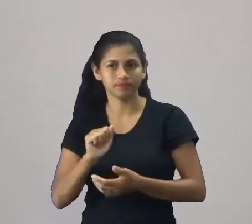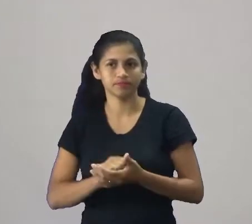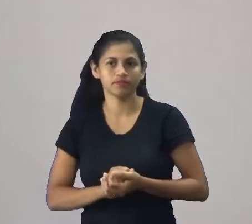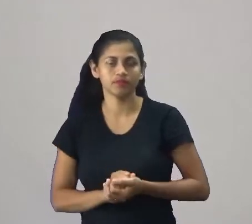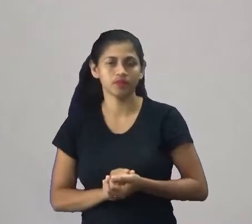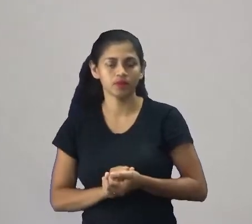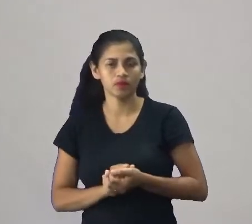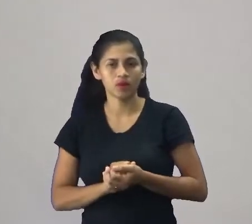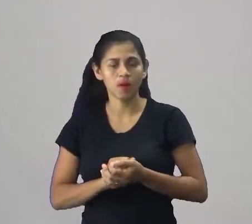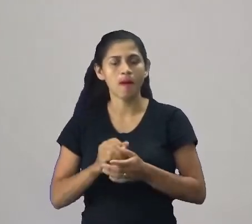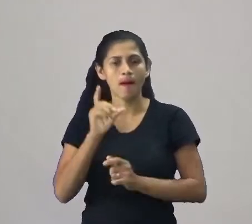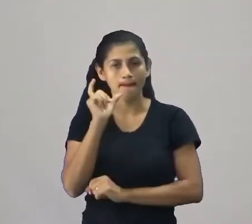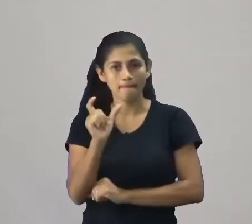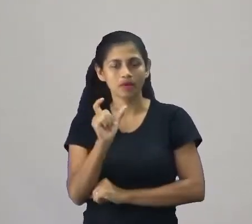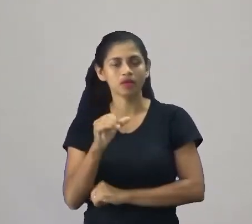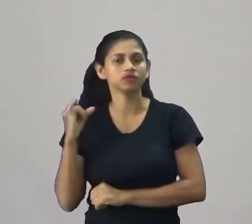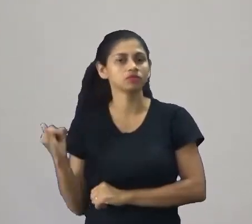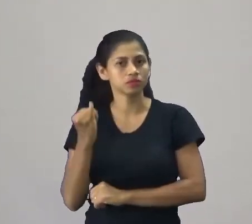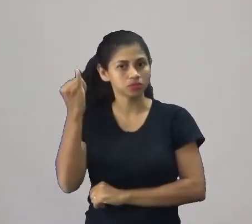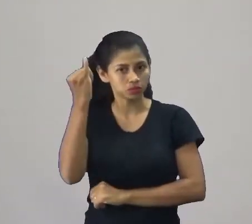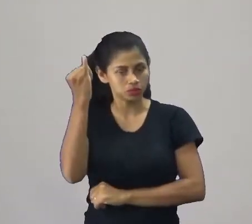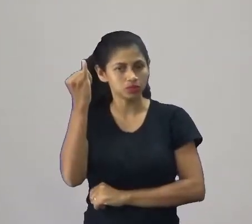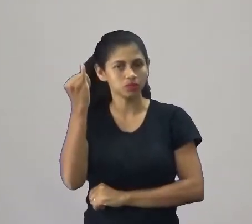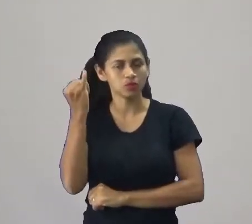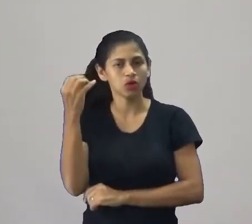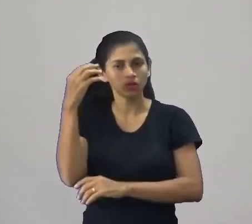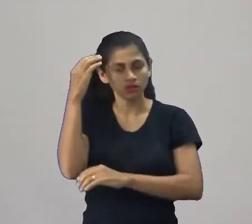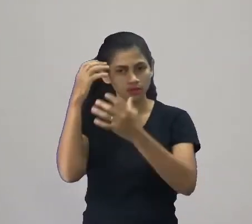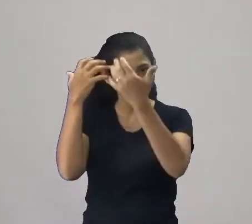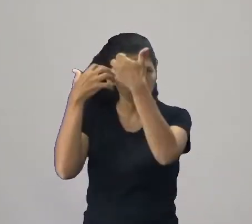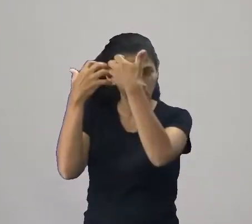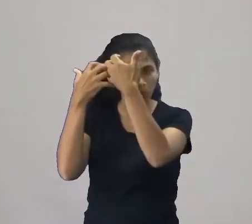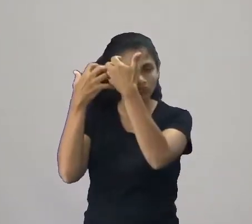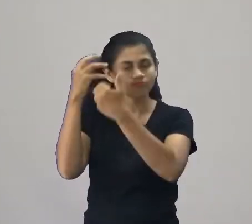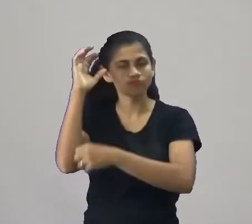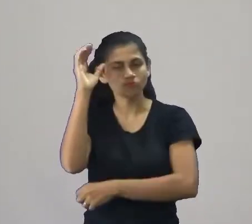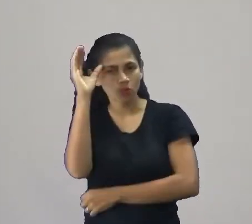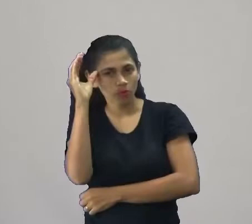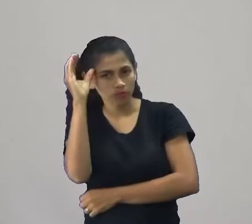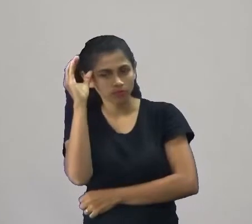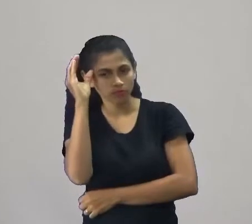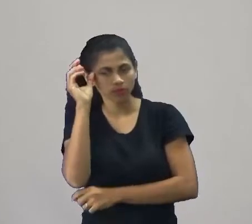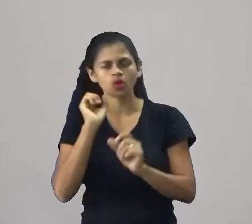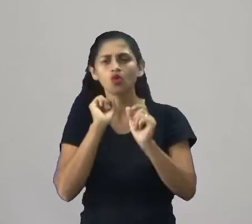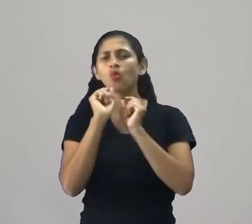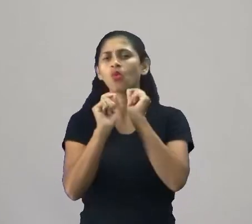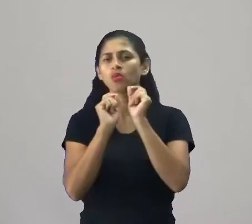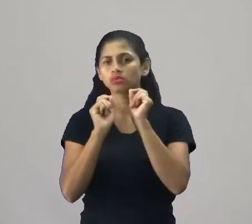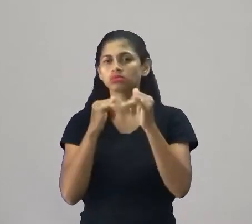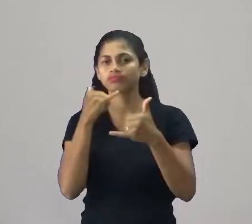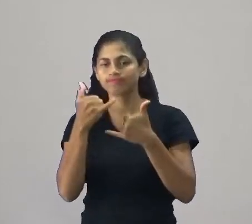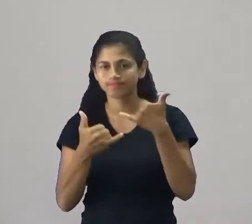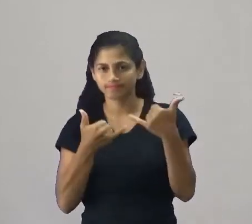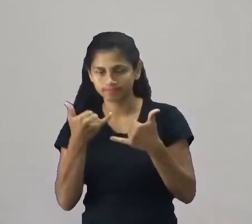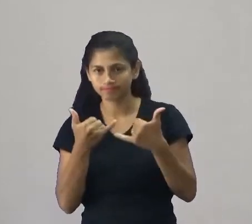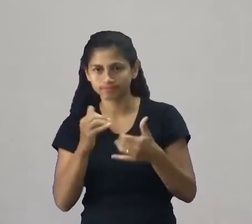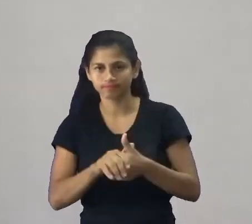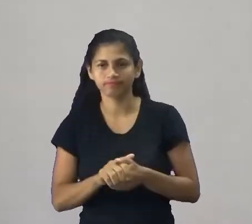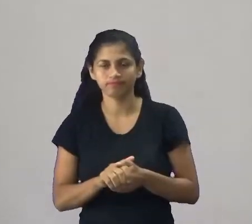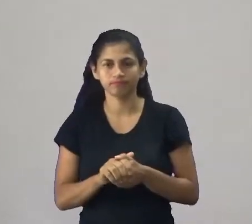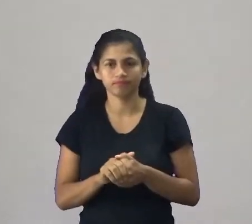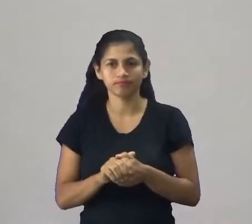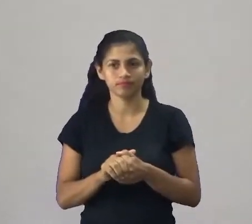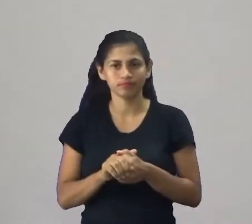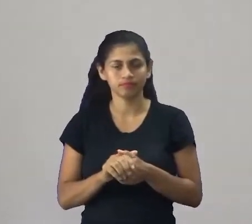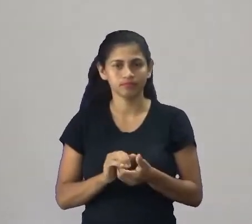vai ser o norte total do direcionamento da compreensão do que é a brincadeira. Por quê? Porque é por meio das atividades lúdicas,